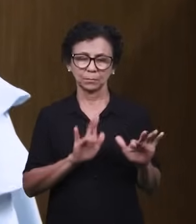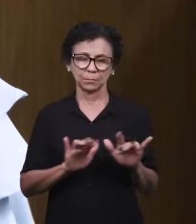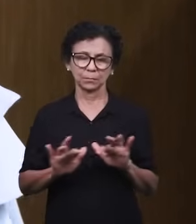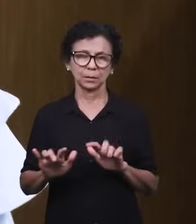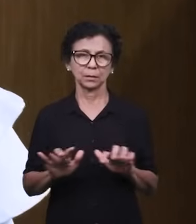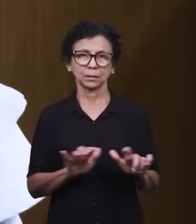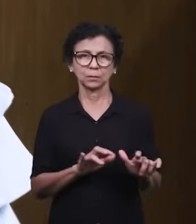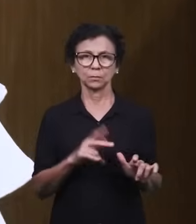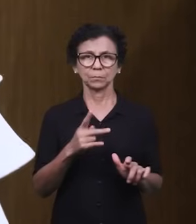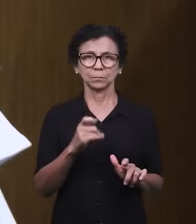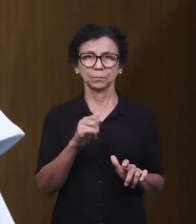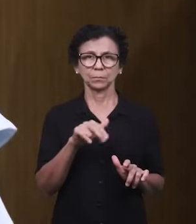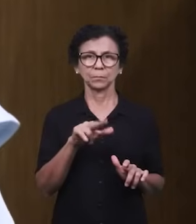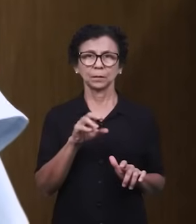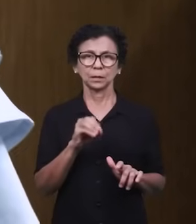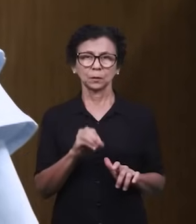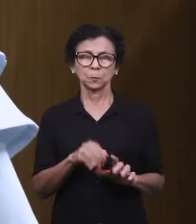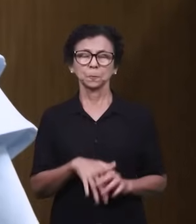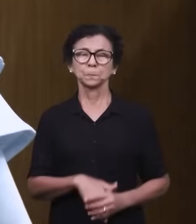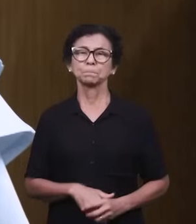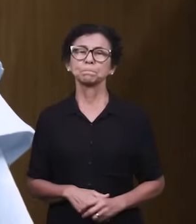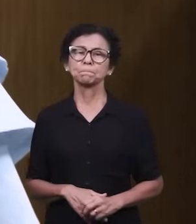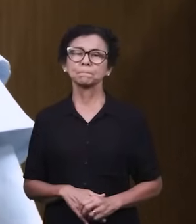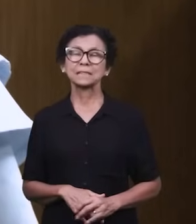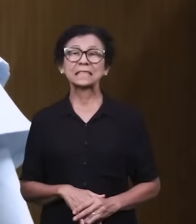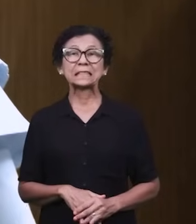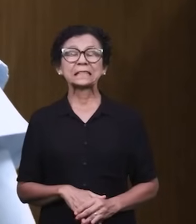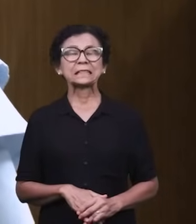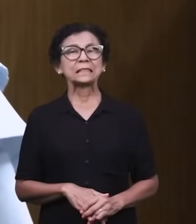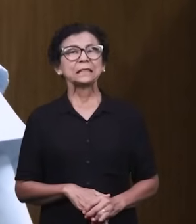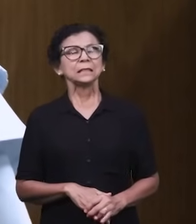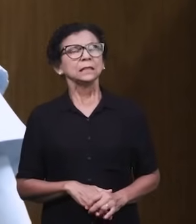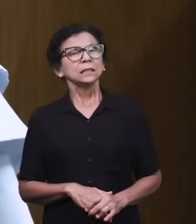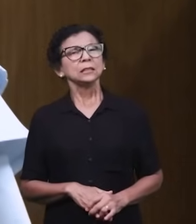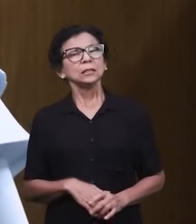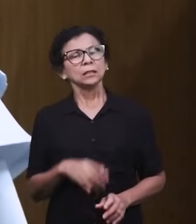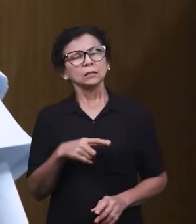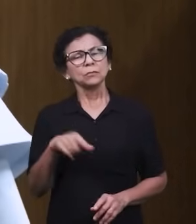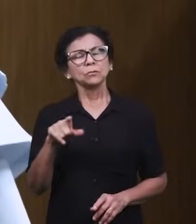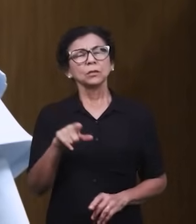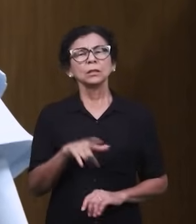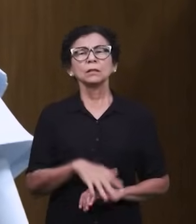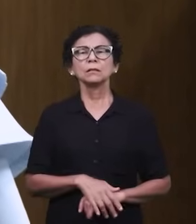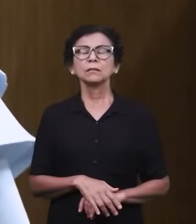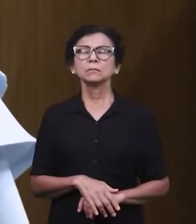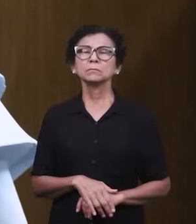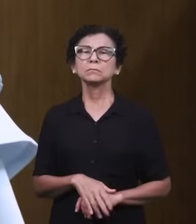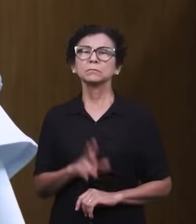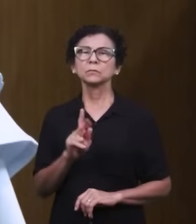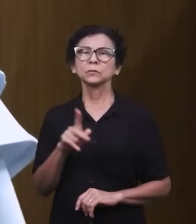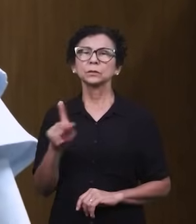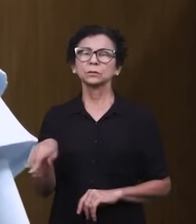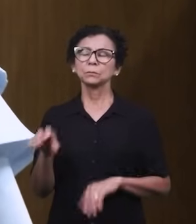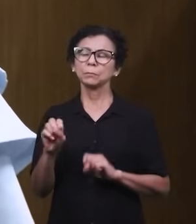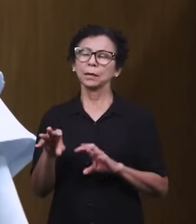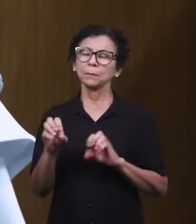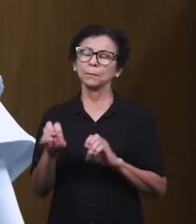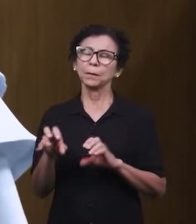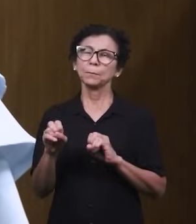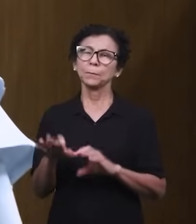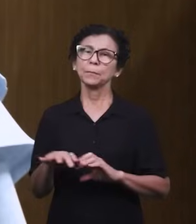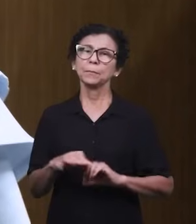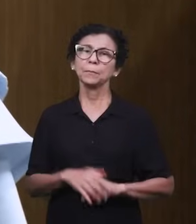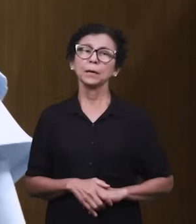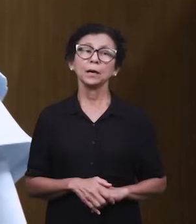de música, né? Mas eu participo das aulas para acompanhar, e foi sempre assim, e levando